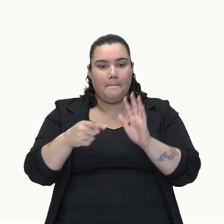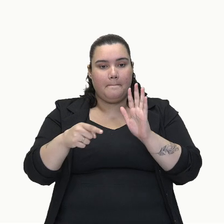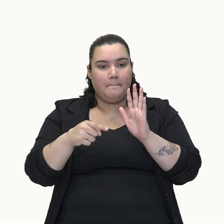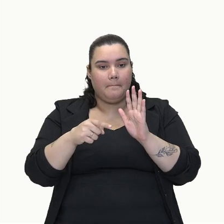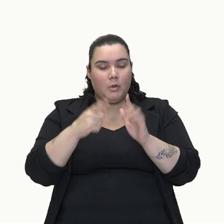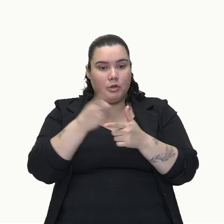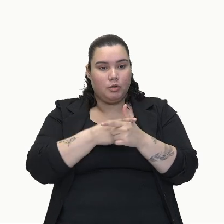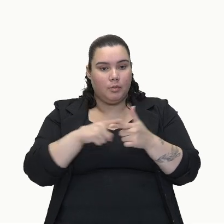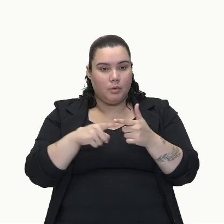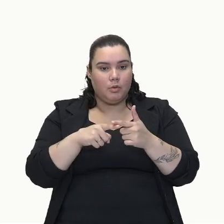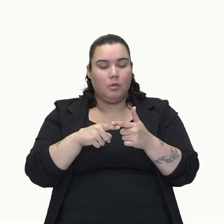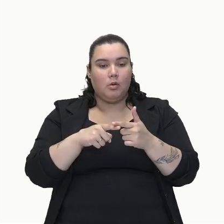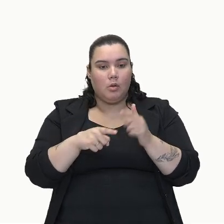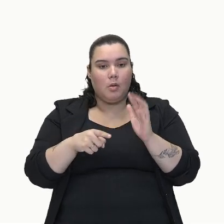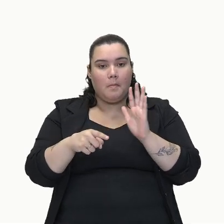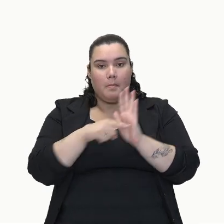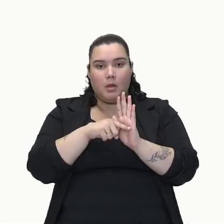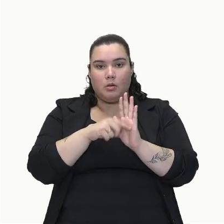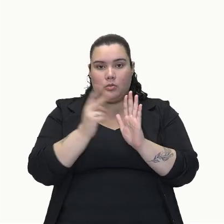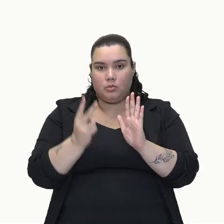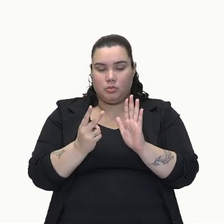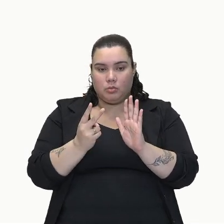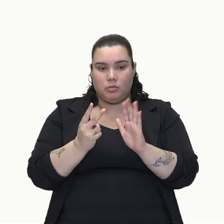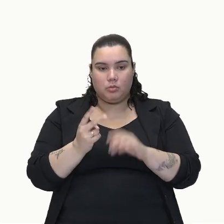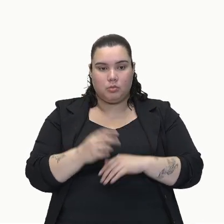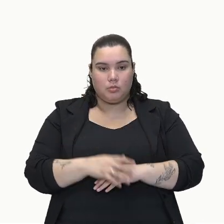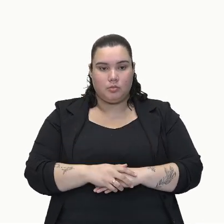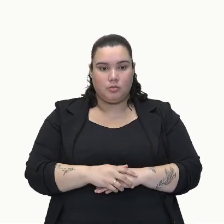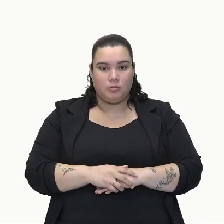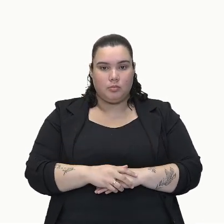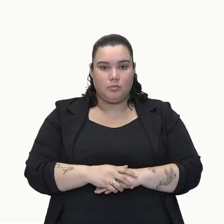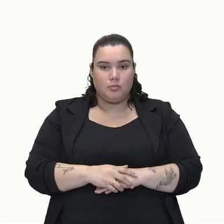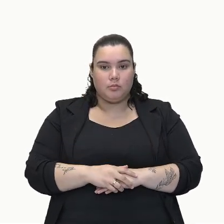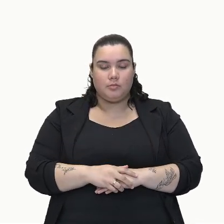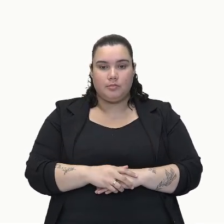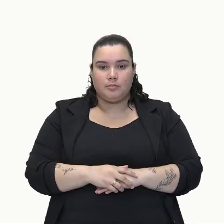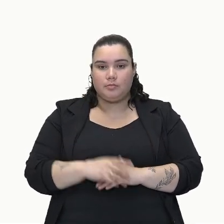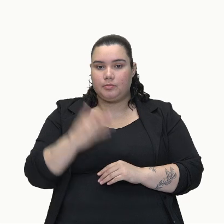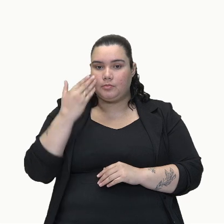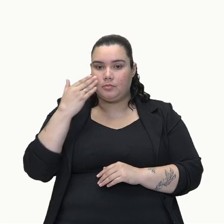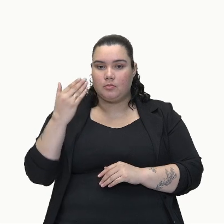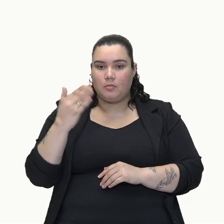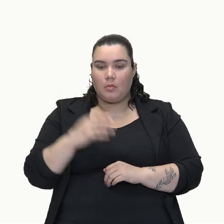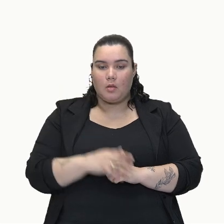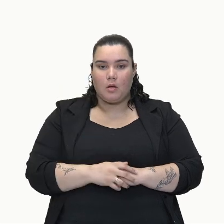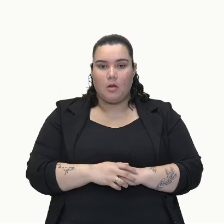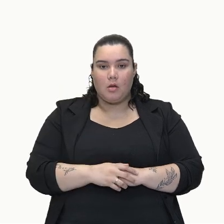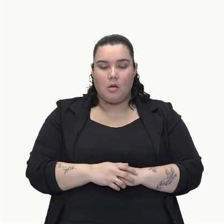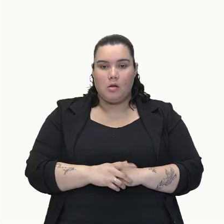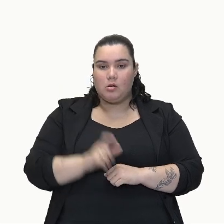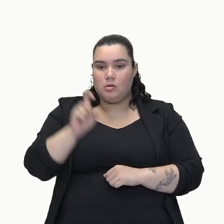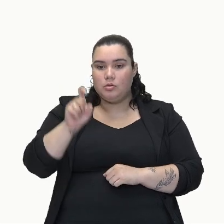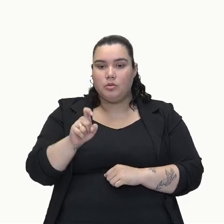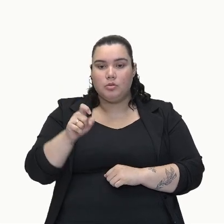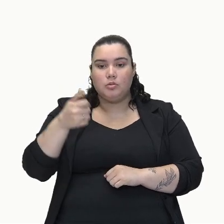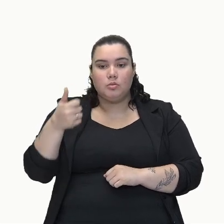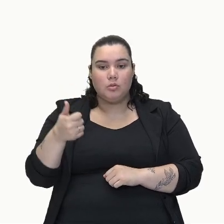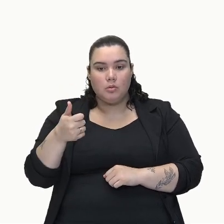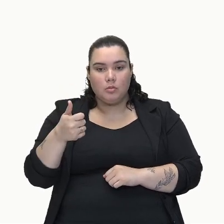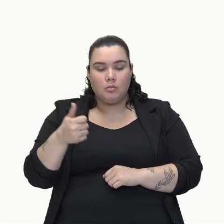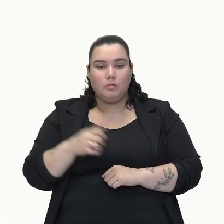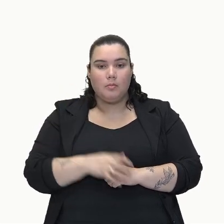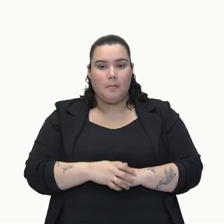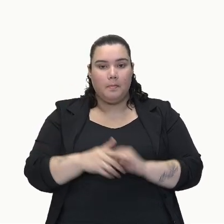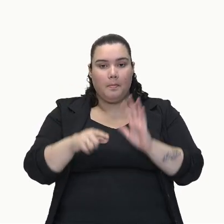por 2 vezes menos 1, que dá menos 2. Então, o primeiro valor de x vai ser